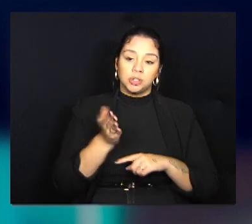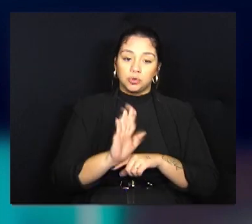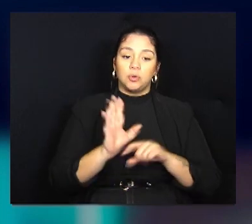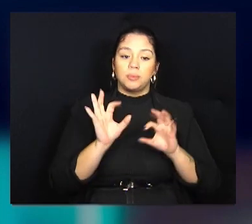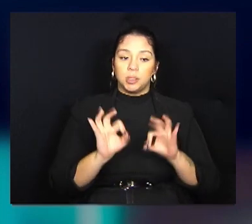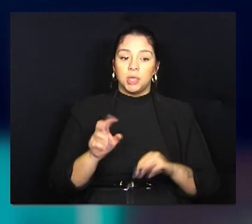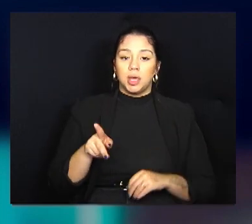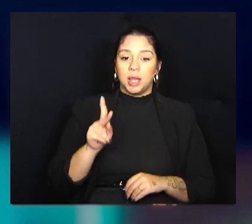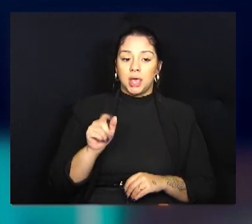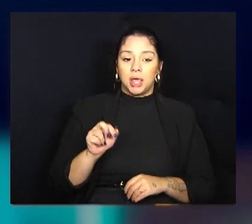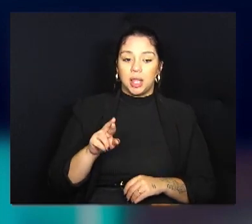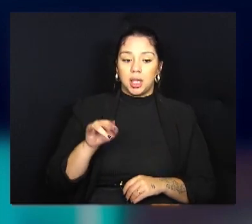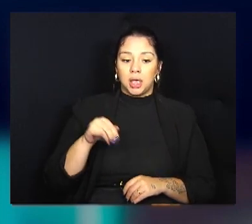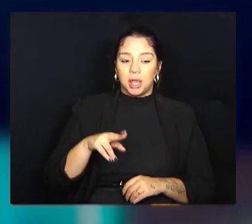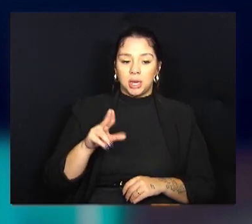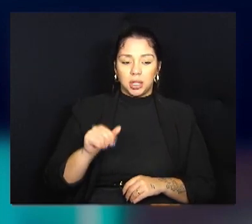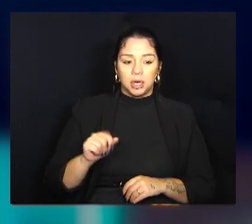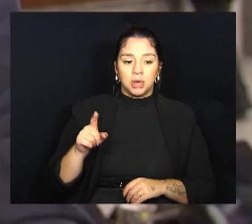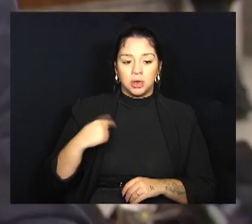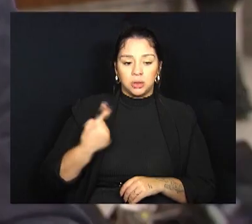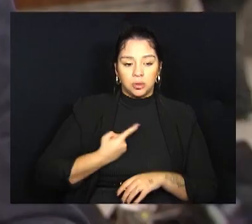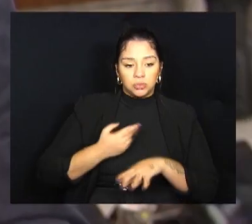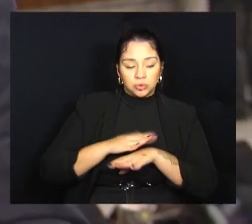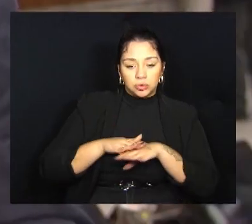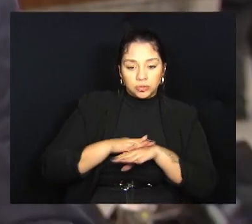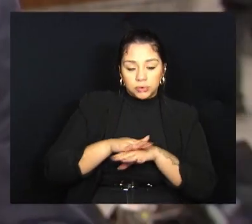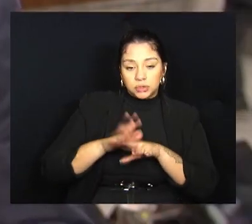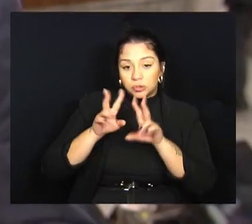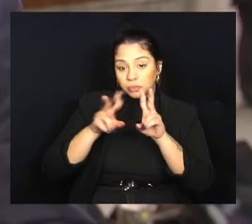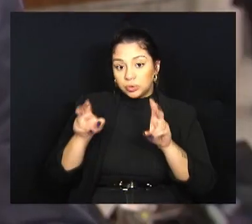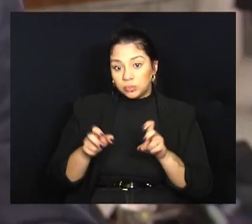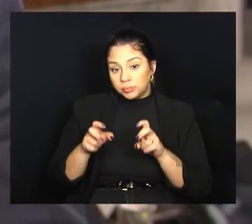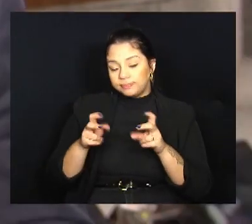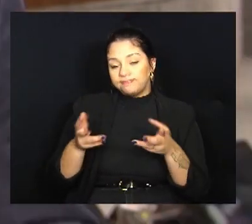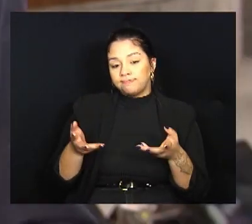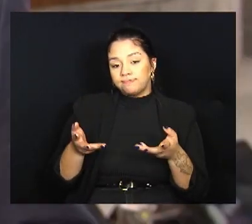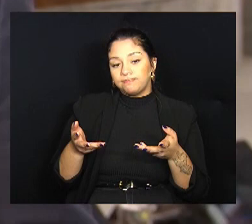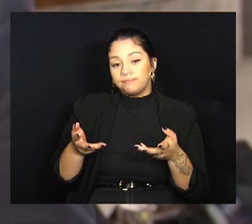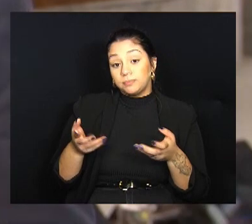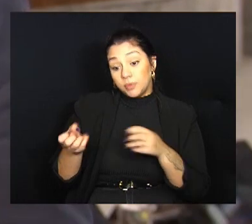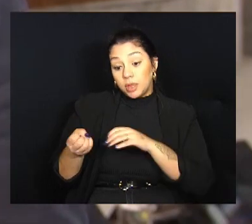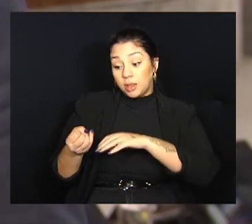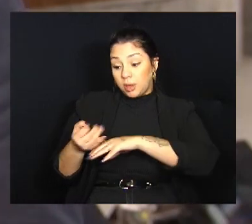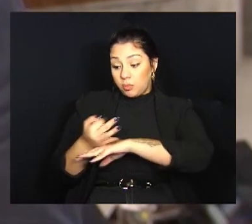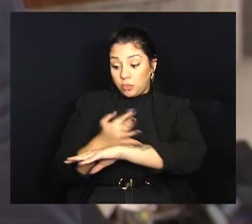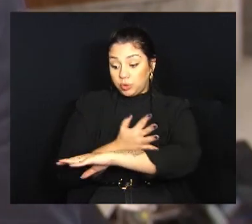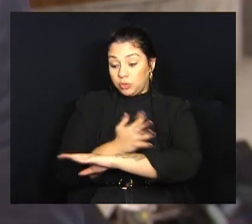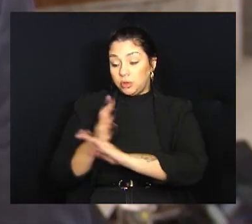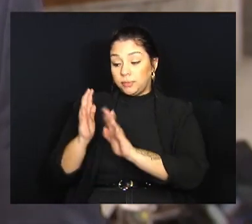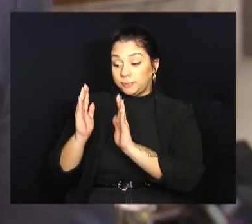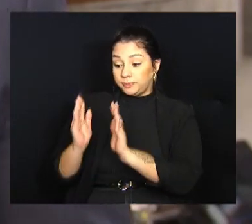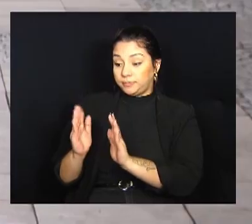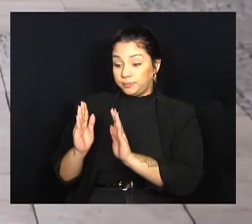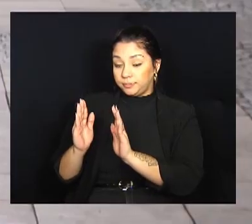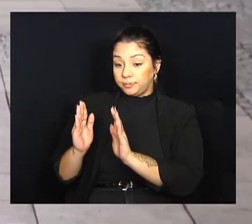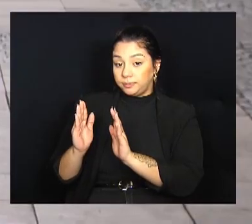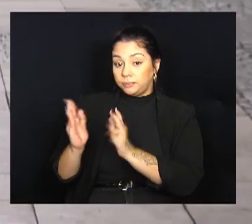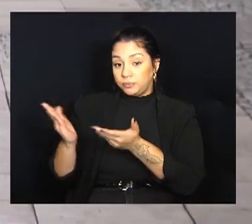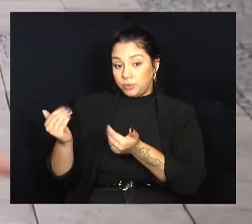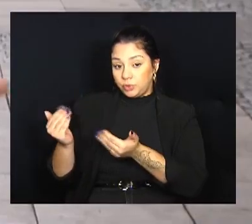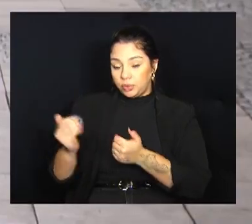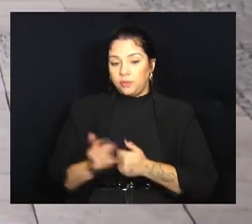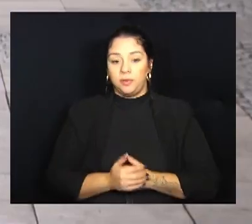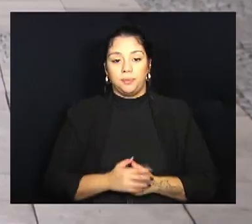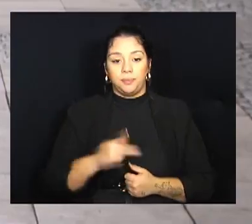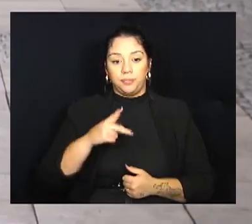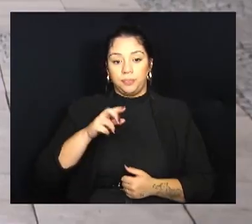a palestrante, quando nós falamos sobre a questão do emocional, em especial dos jovens. O